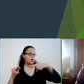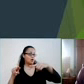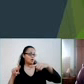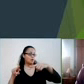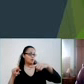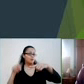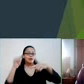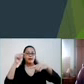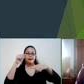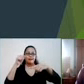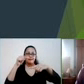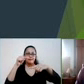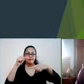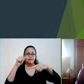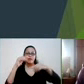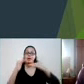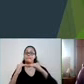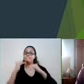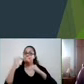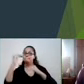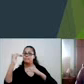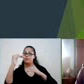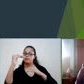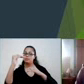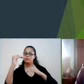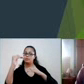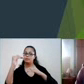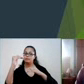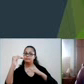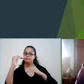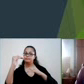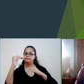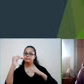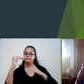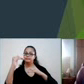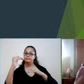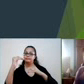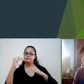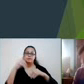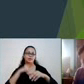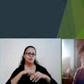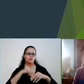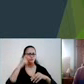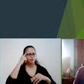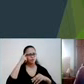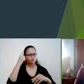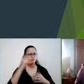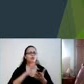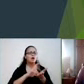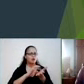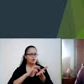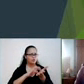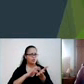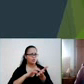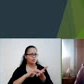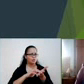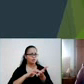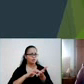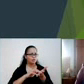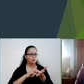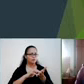eu vou colocar um número maior. Já sei que isso aqui é maior que esse. Se tiver dúvida, é só usar a calculadora,